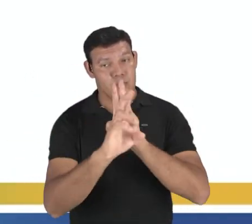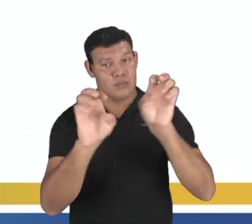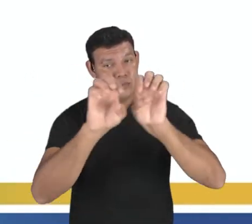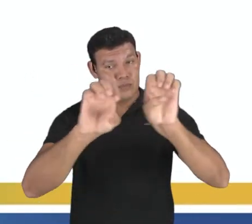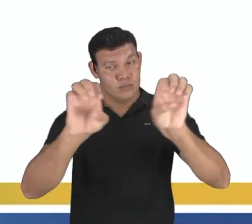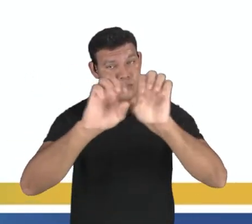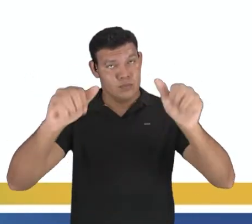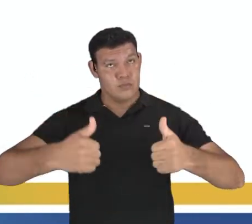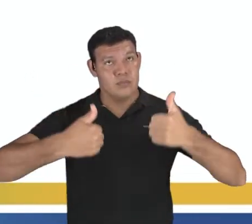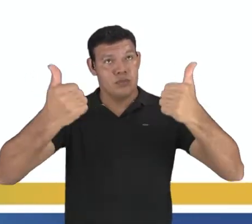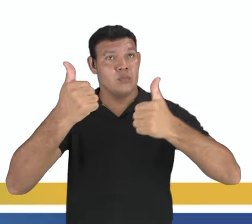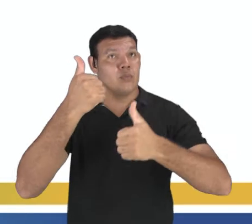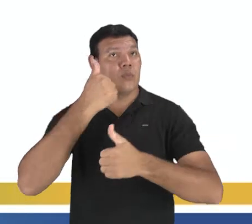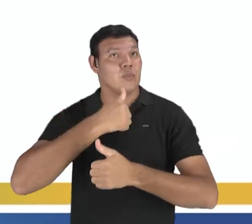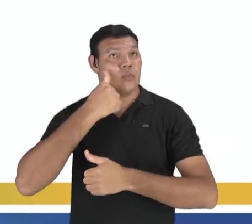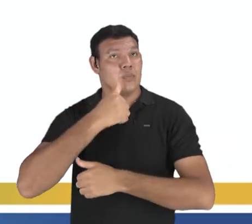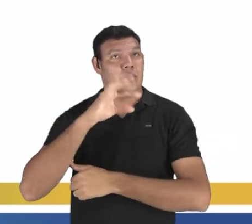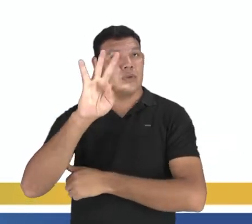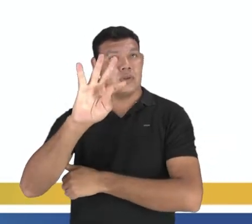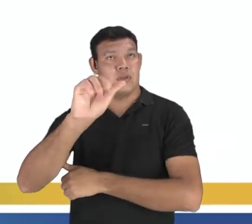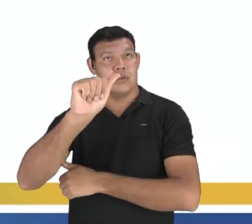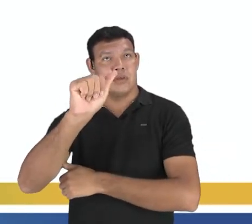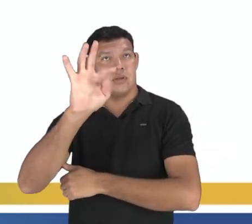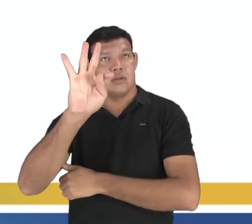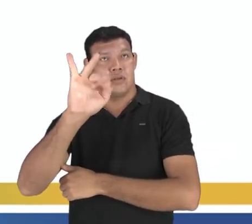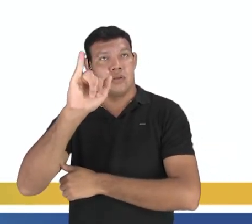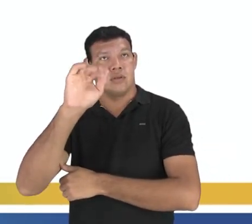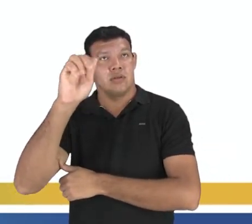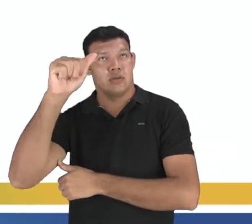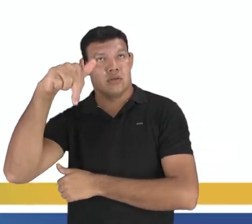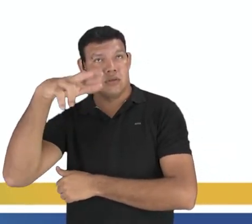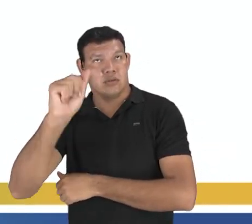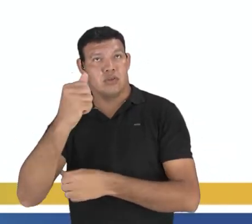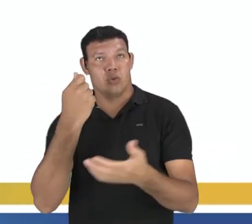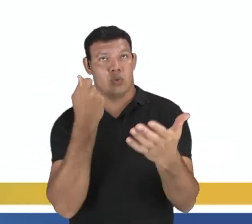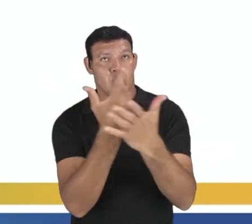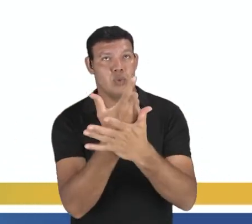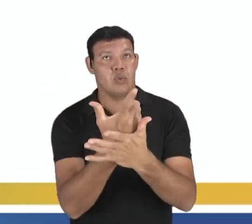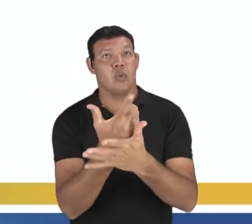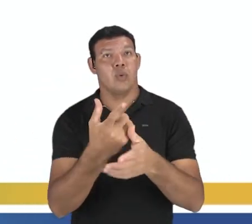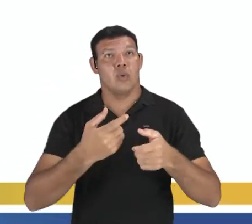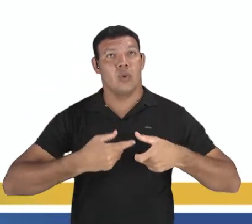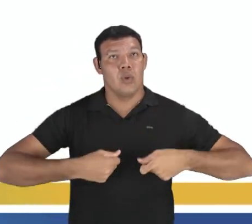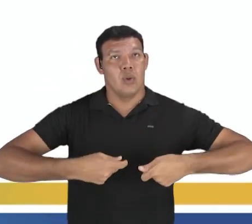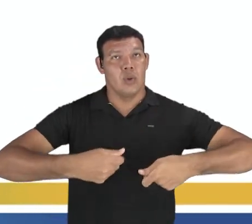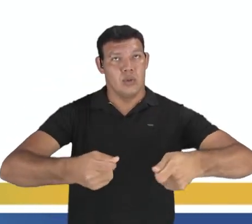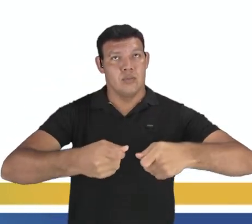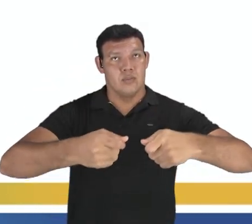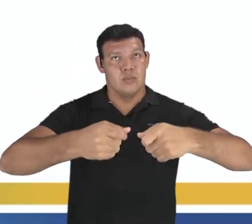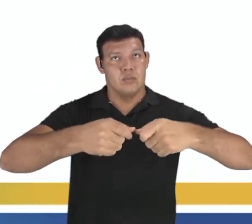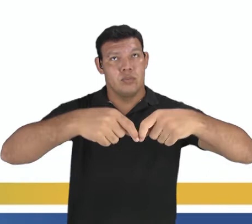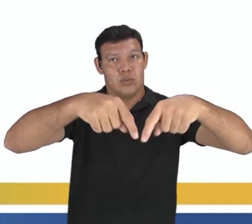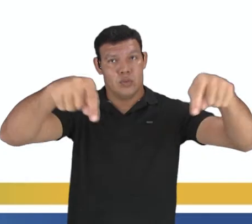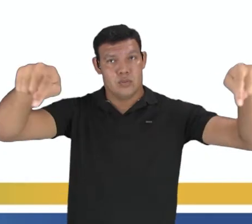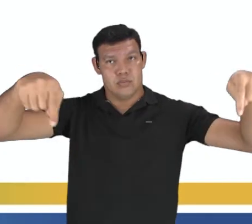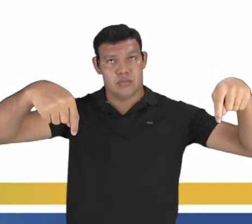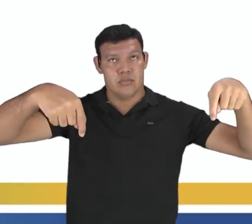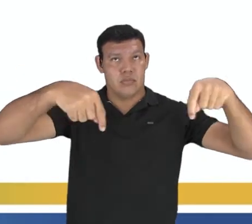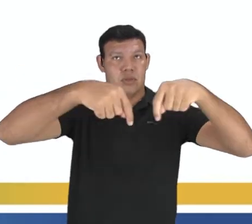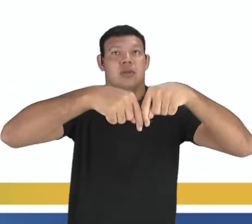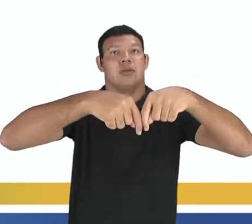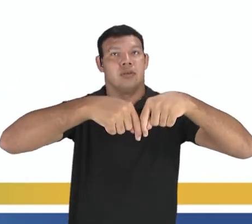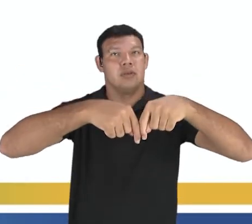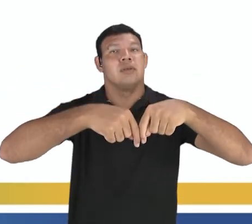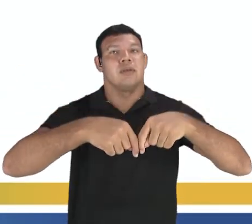caso, Tatiana comprou um terreno de forma retangular, com um perímetro de 68 metros,